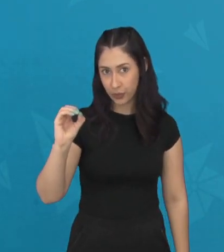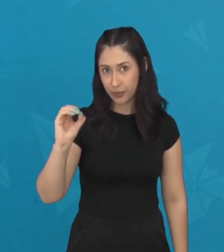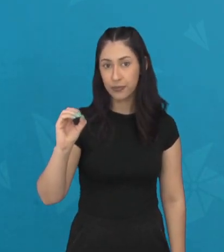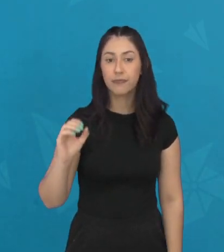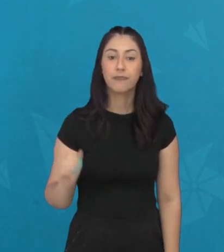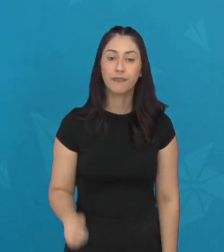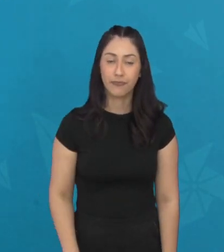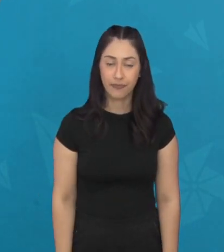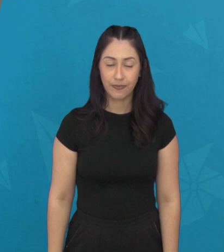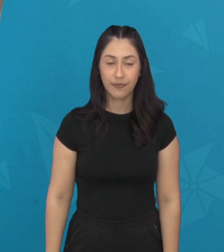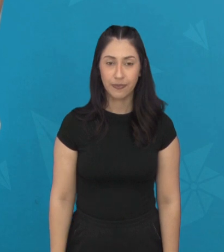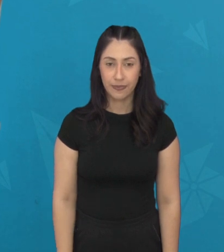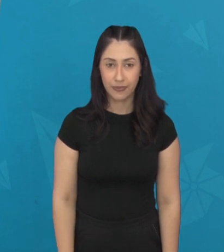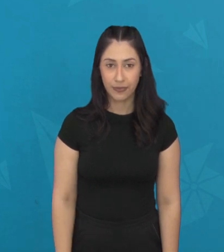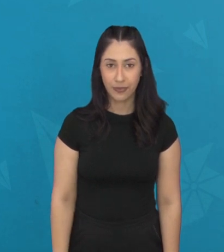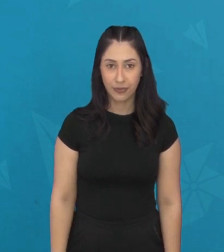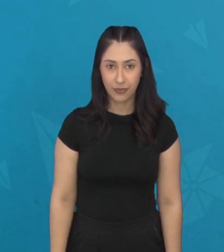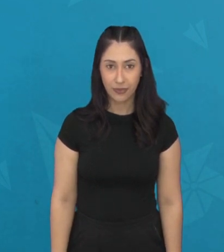Voltando lá.